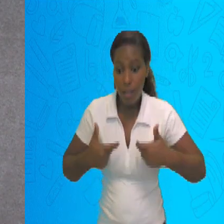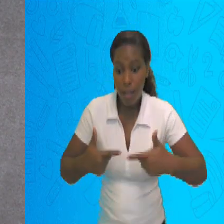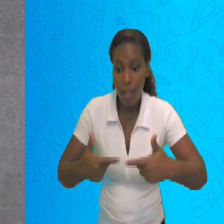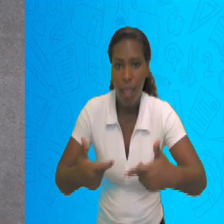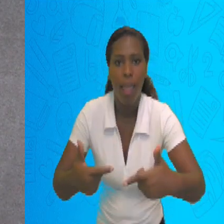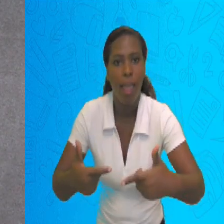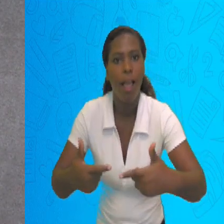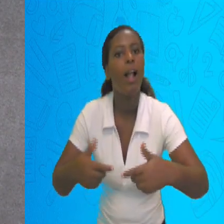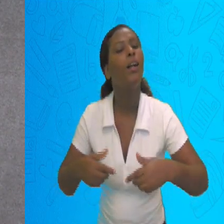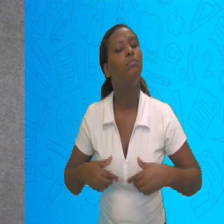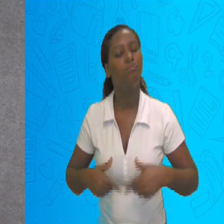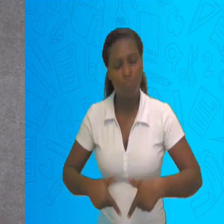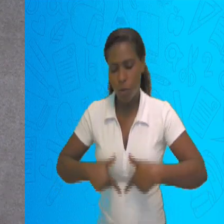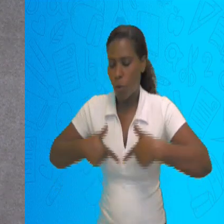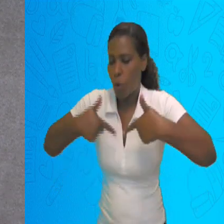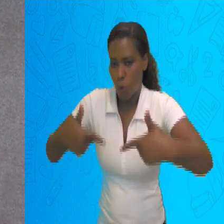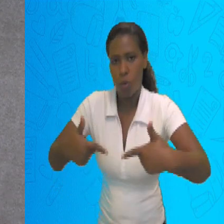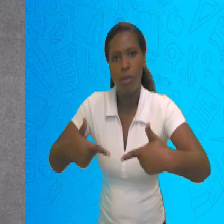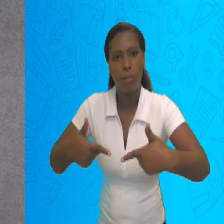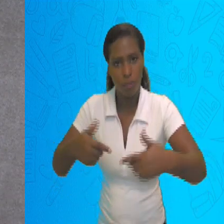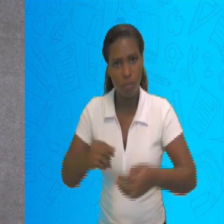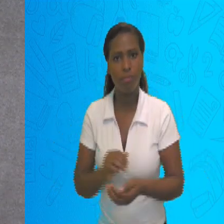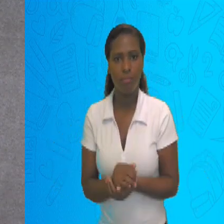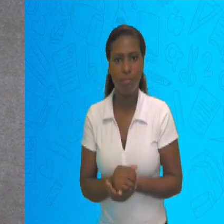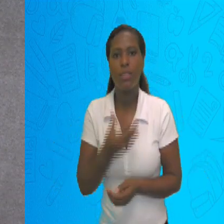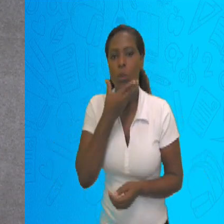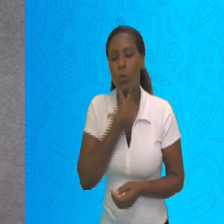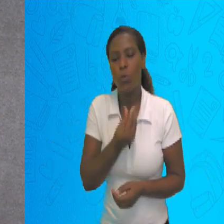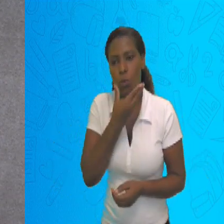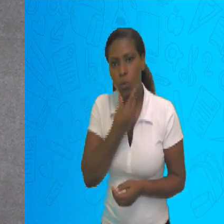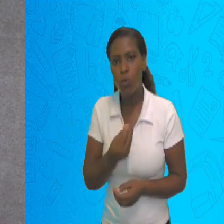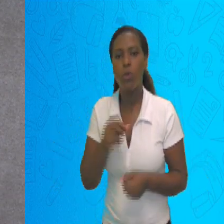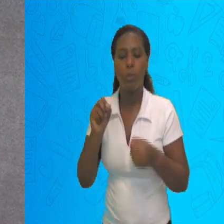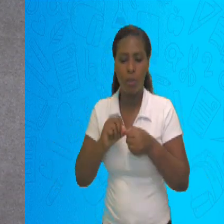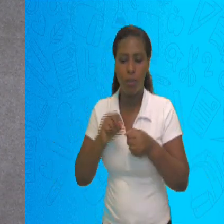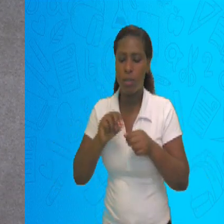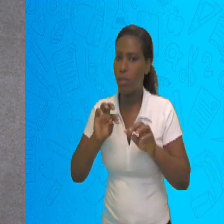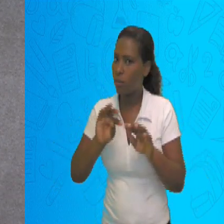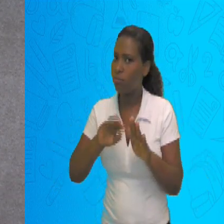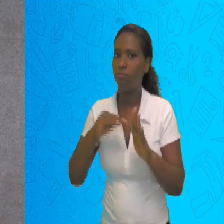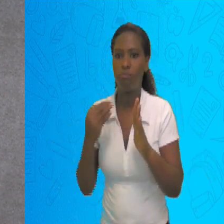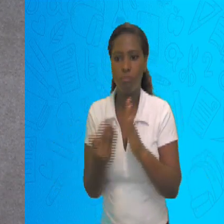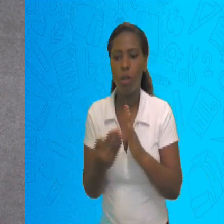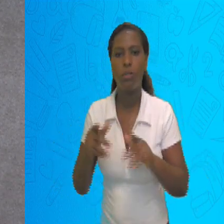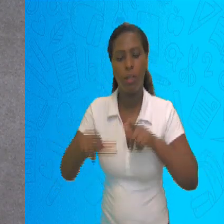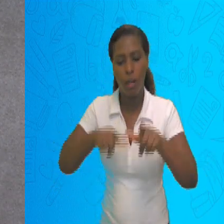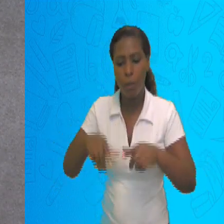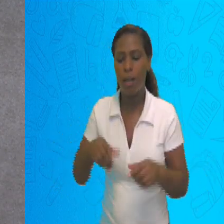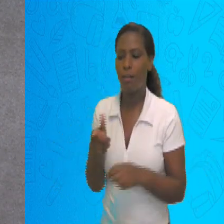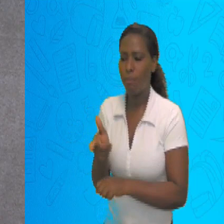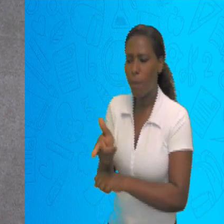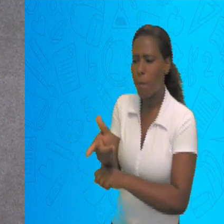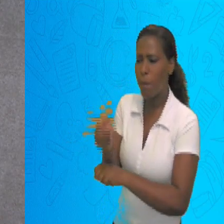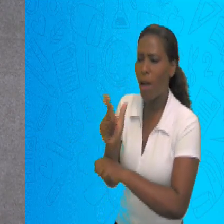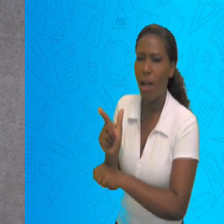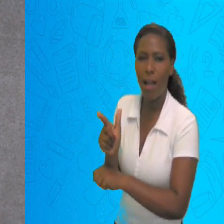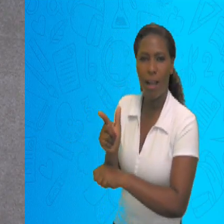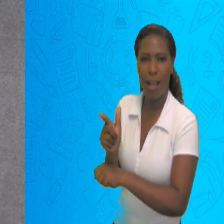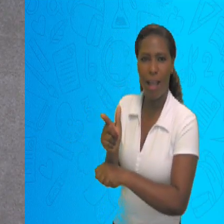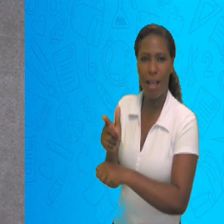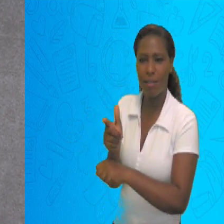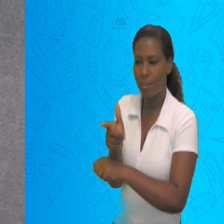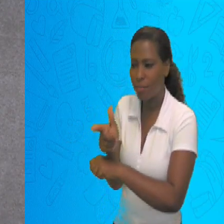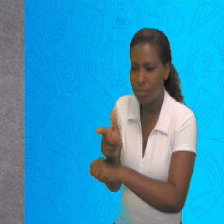guerreavam. Então, eram os homens que faziam todo este trabalho. Caçavam, preparavam a terra